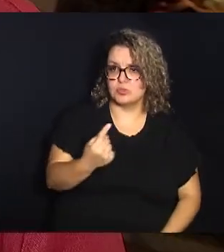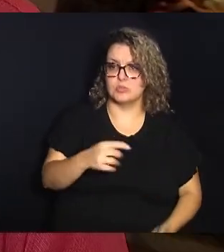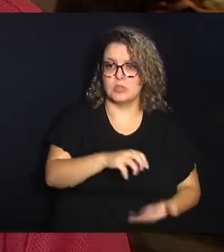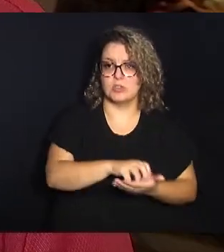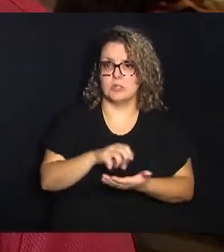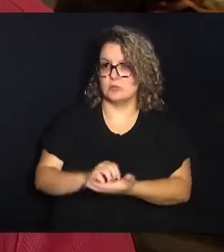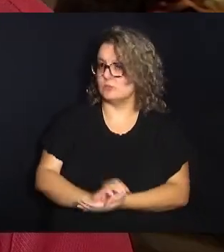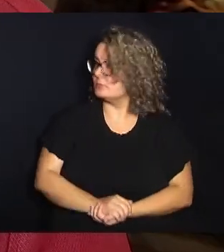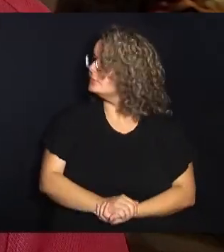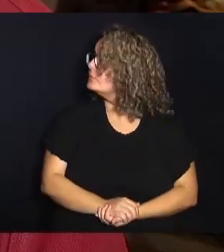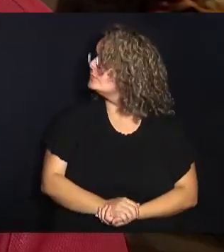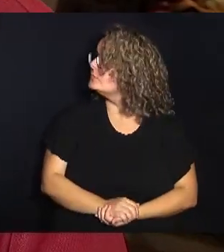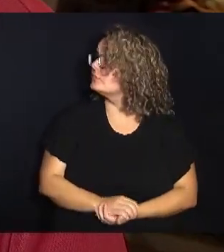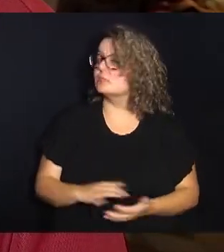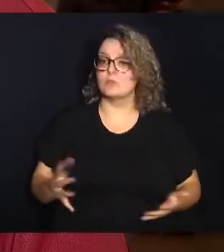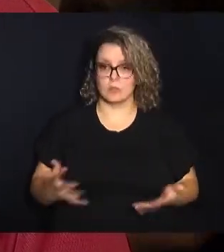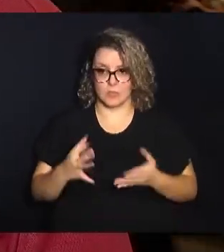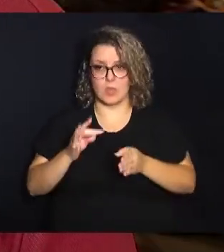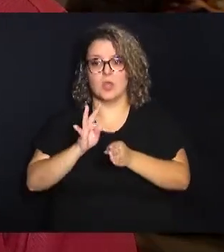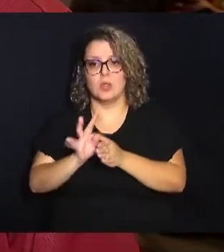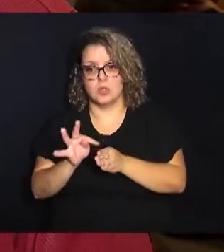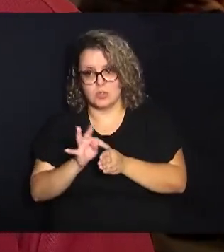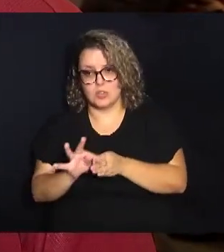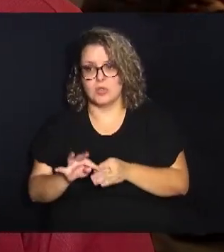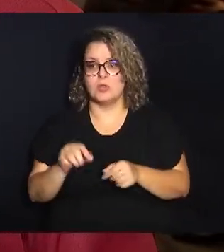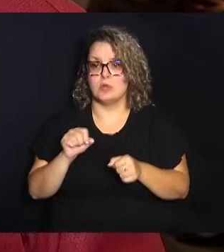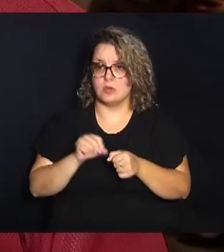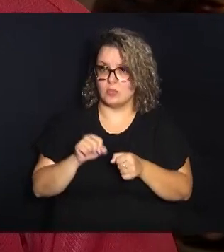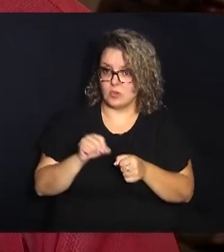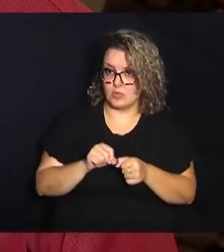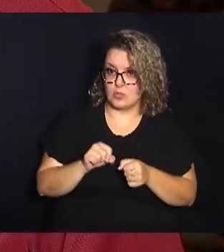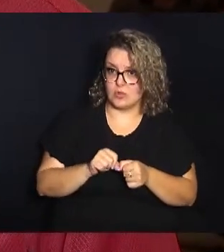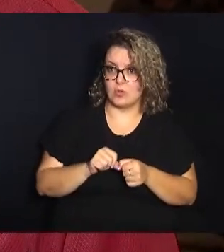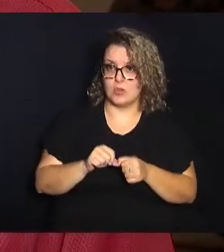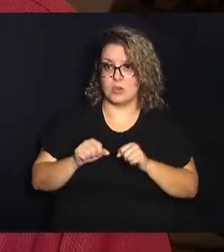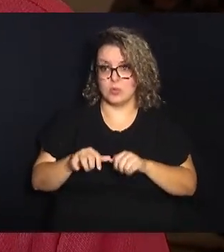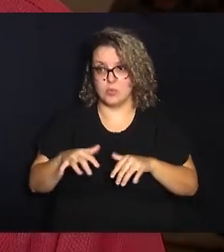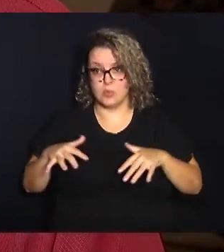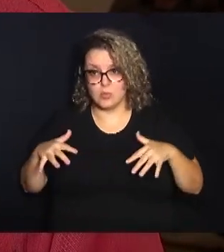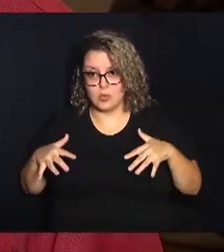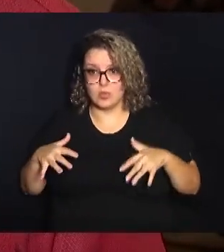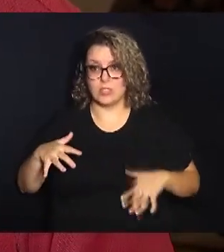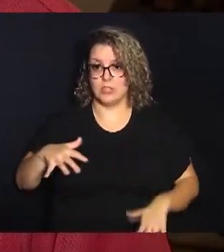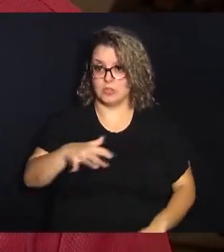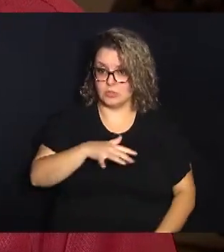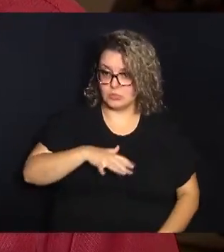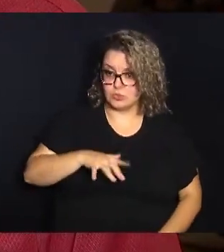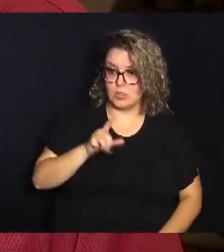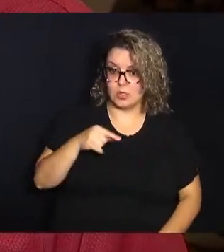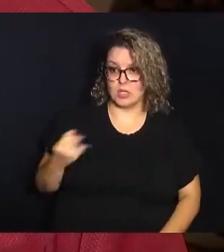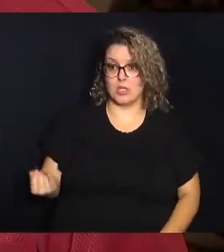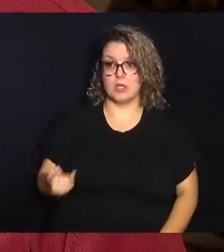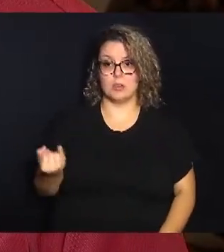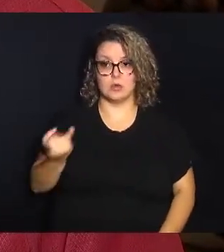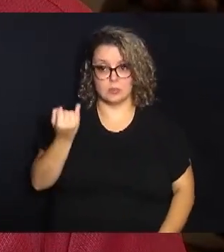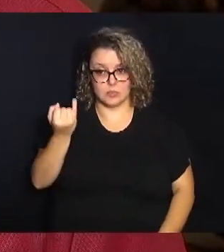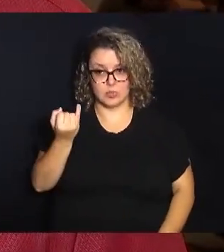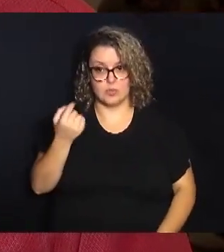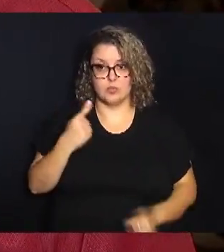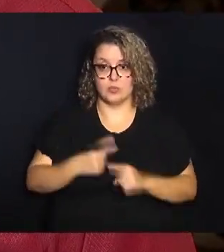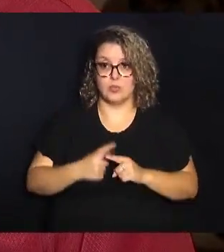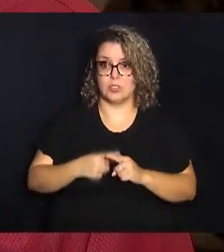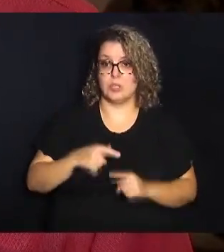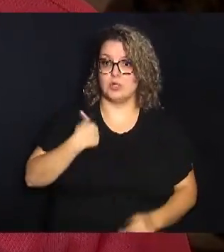órgão. Considero que a iniciativa do Conselho Tutelar em realizar essa audiência no território, ela é